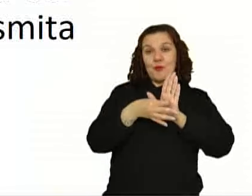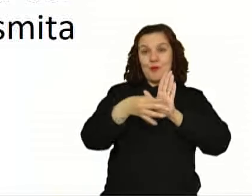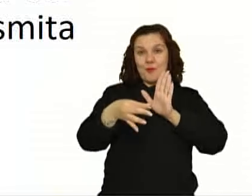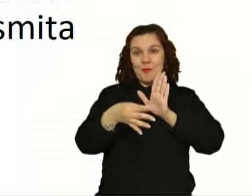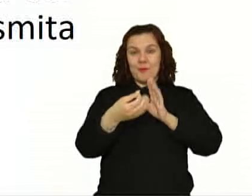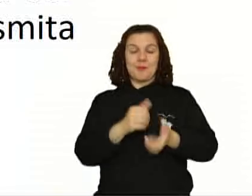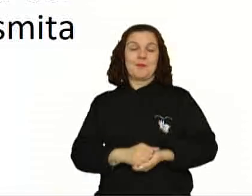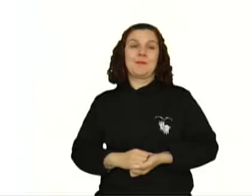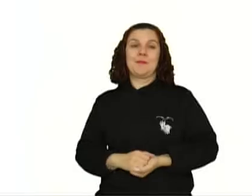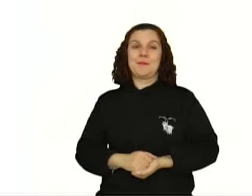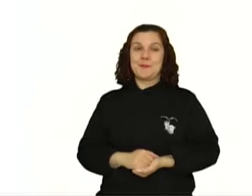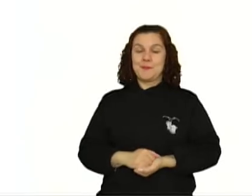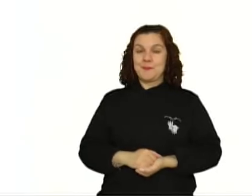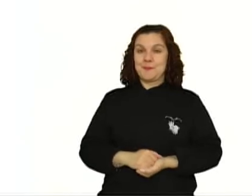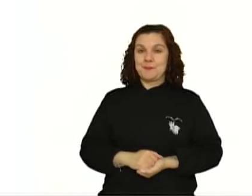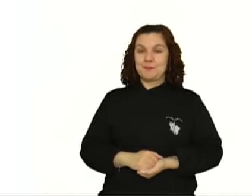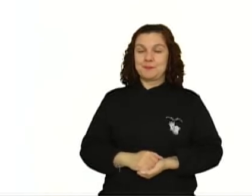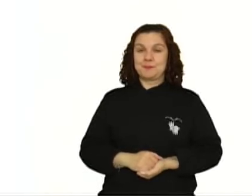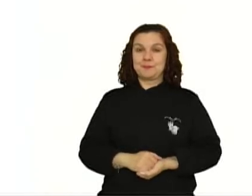opinião na notícia.